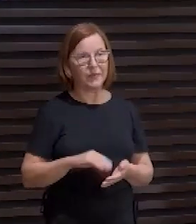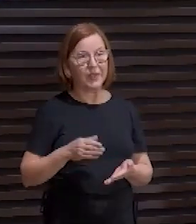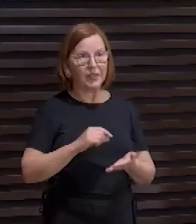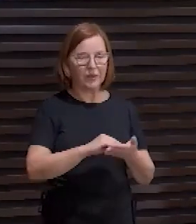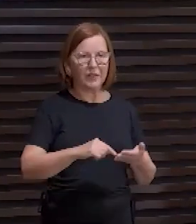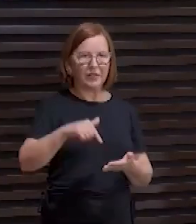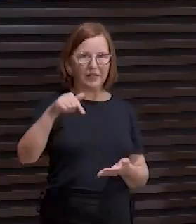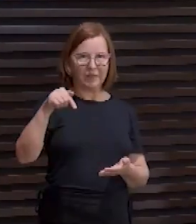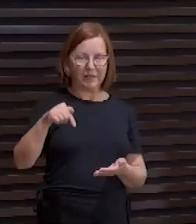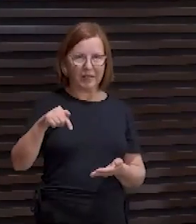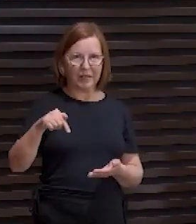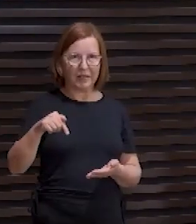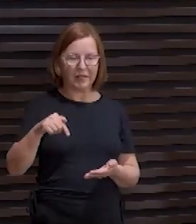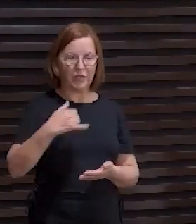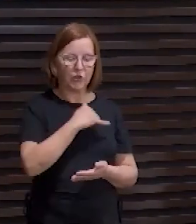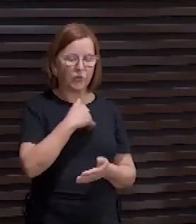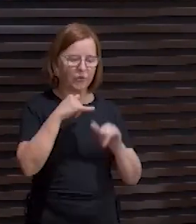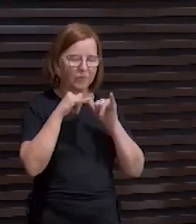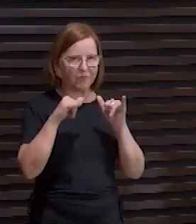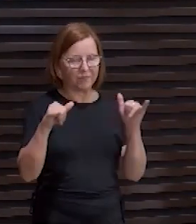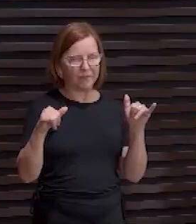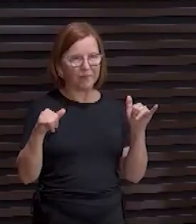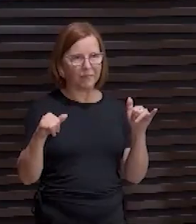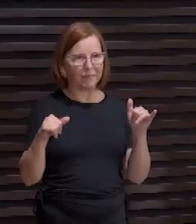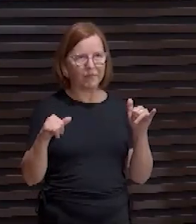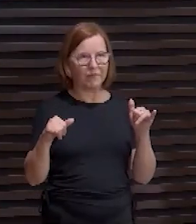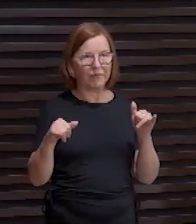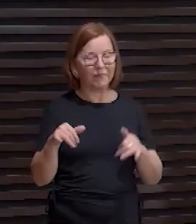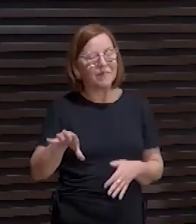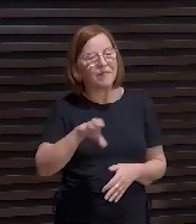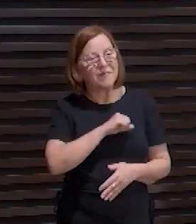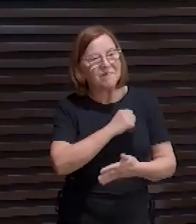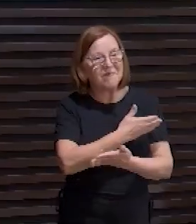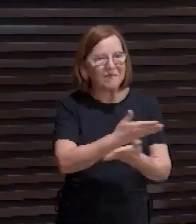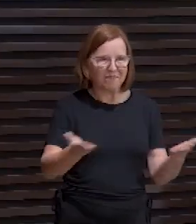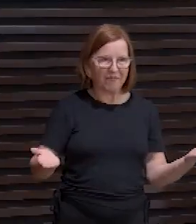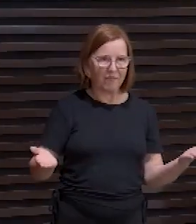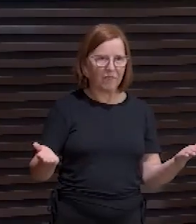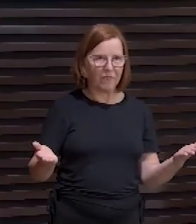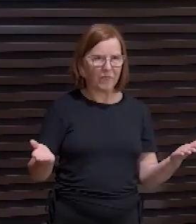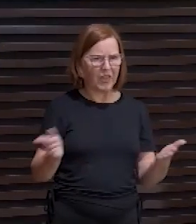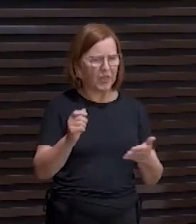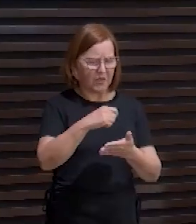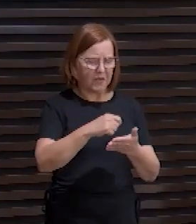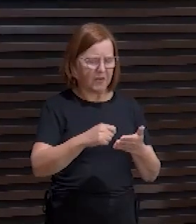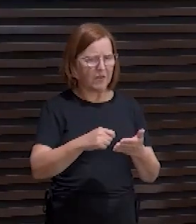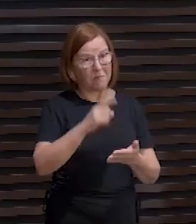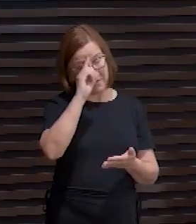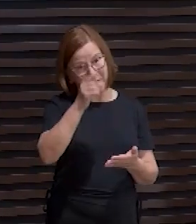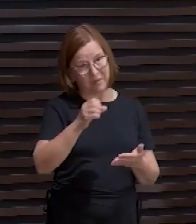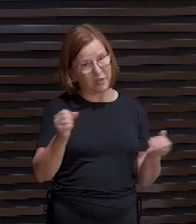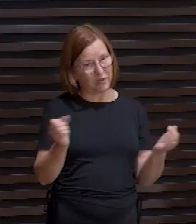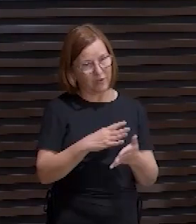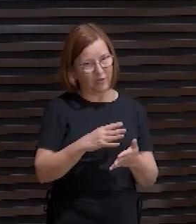ele diz o seguinte: amados, Não vos escrevo mandamento novo, senão